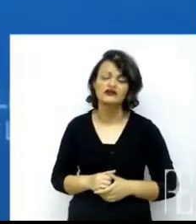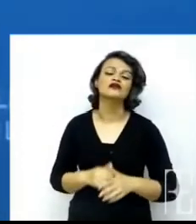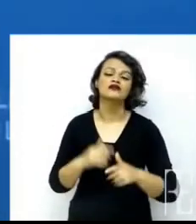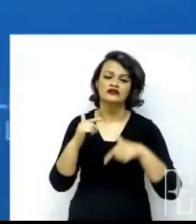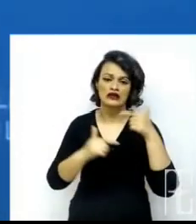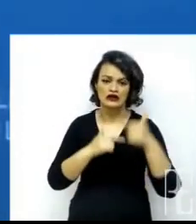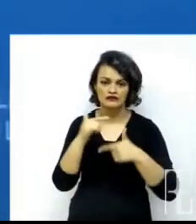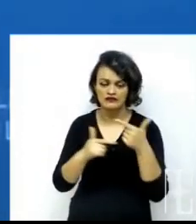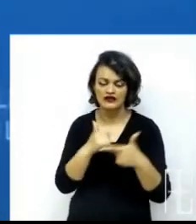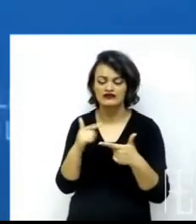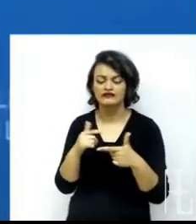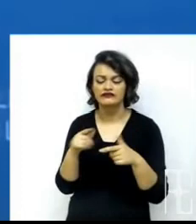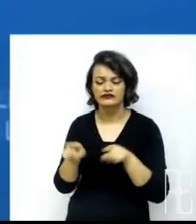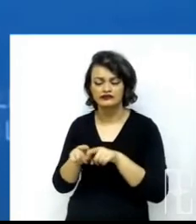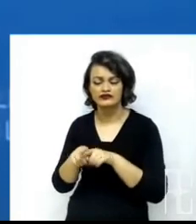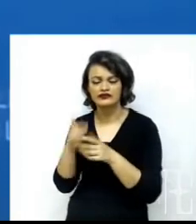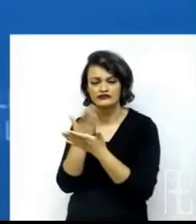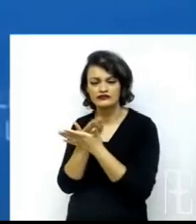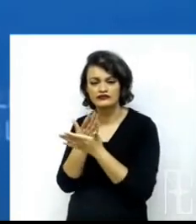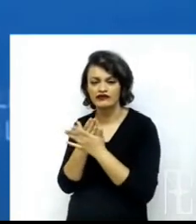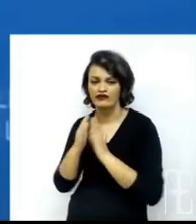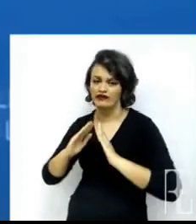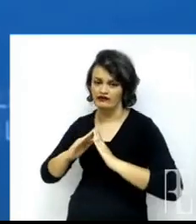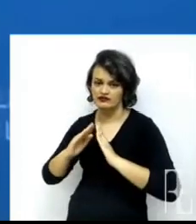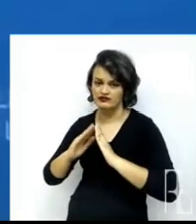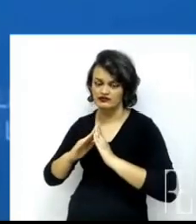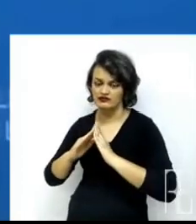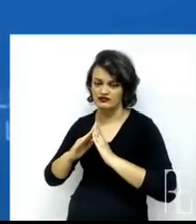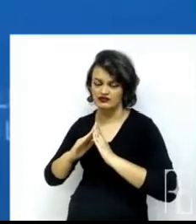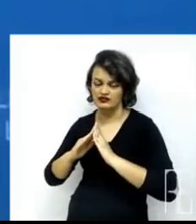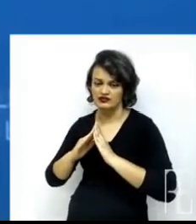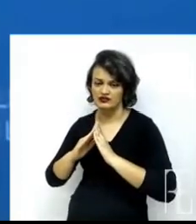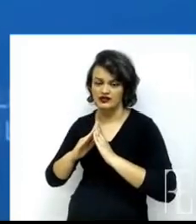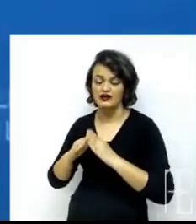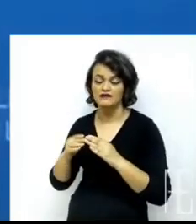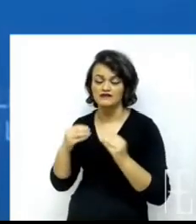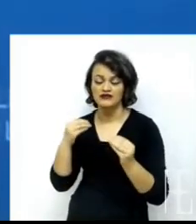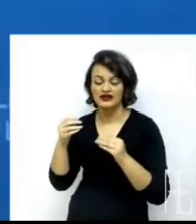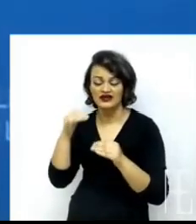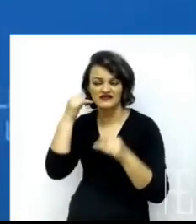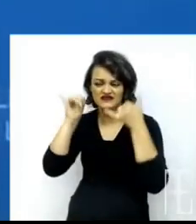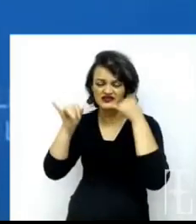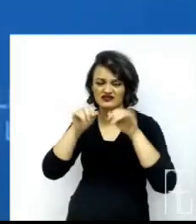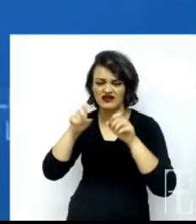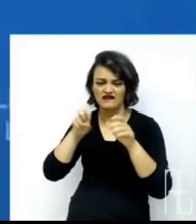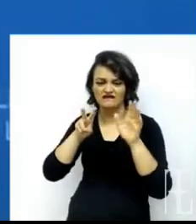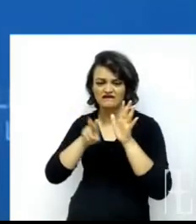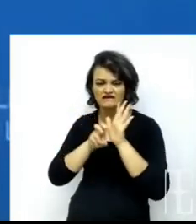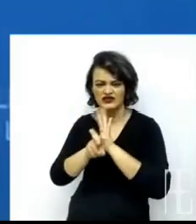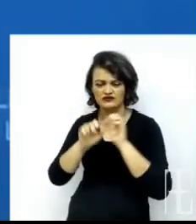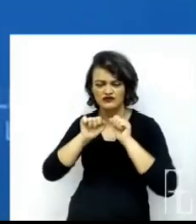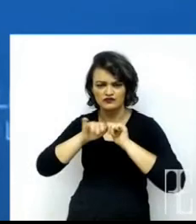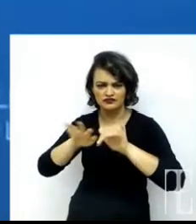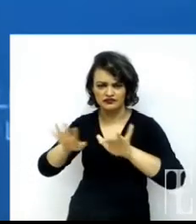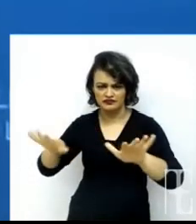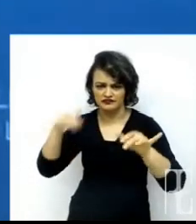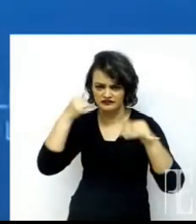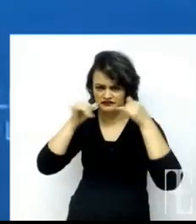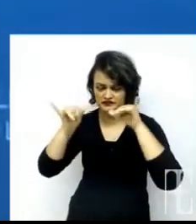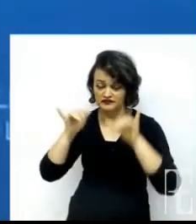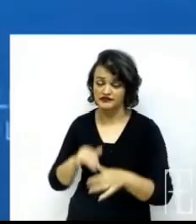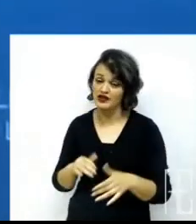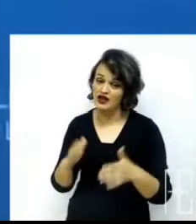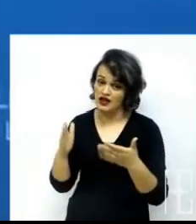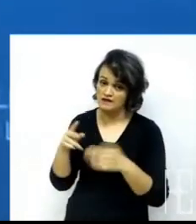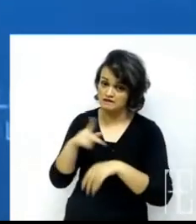trabalhando, estudando em casa, a fim de retardar a propagação do vírus. Alguns